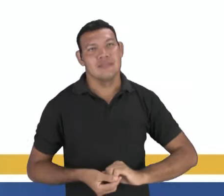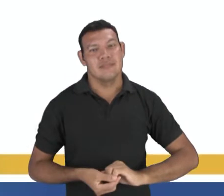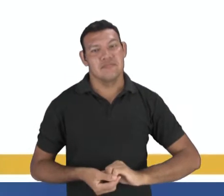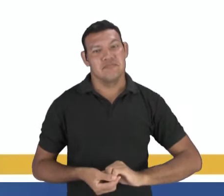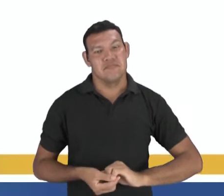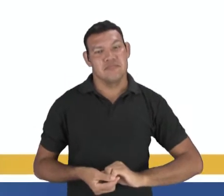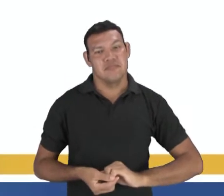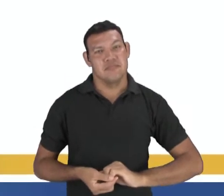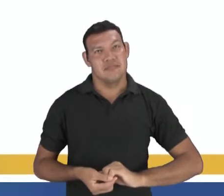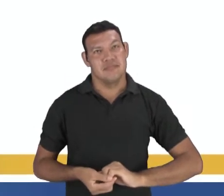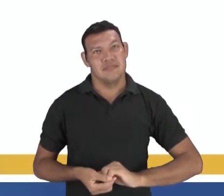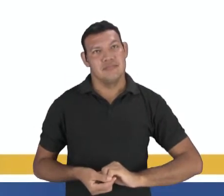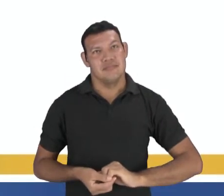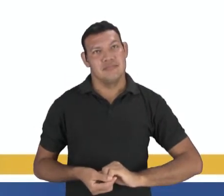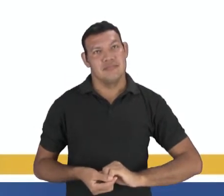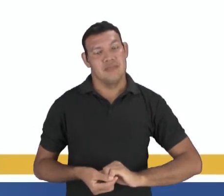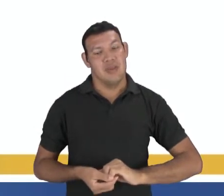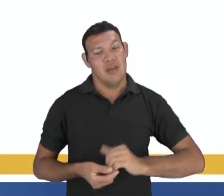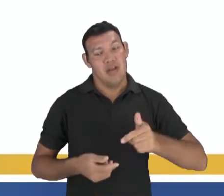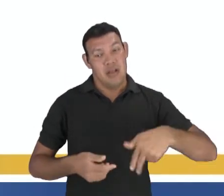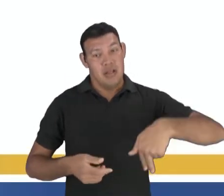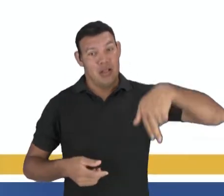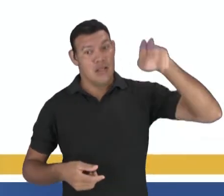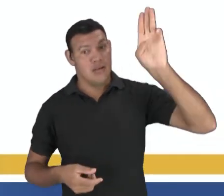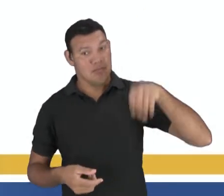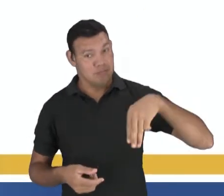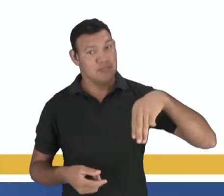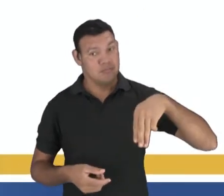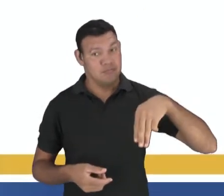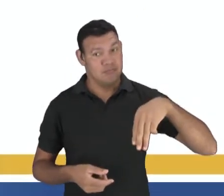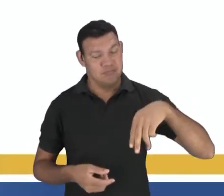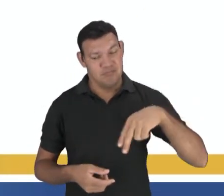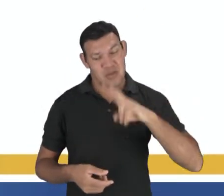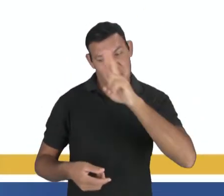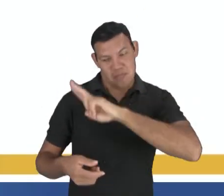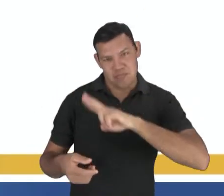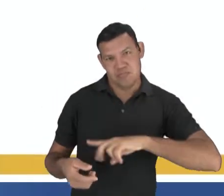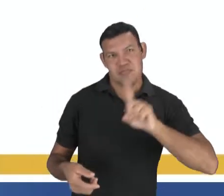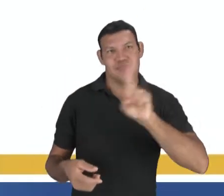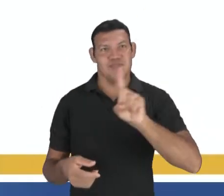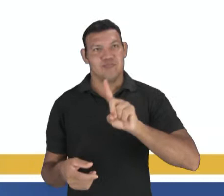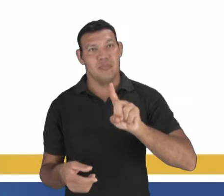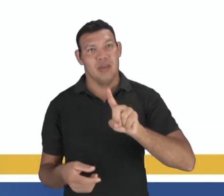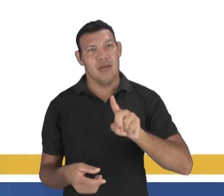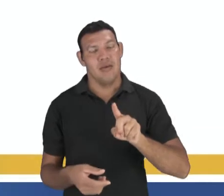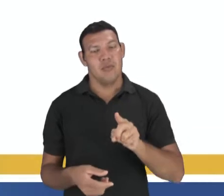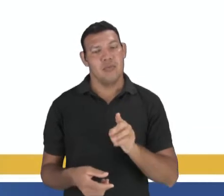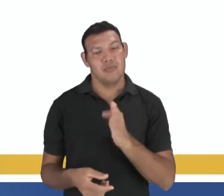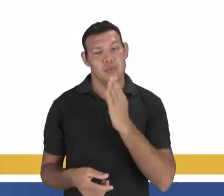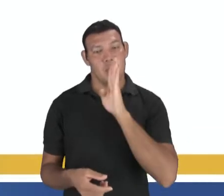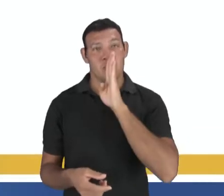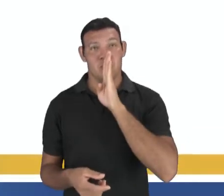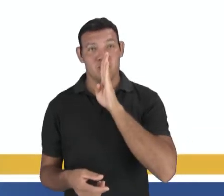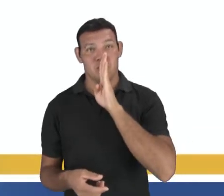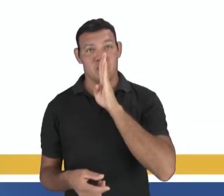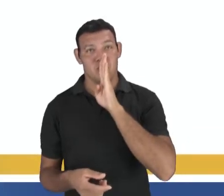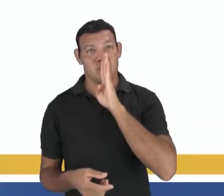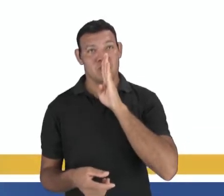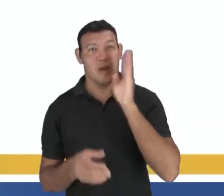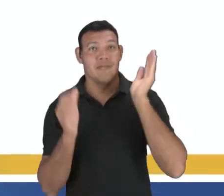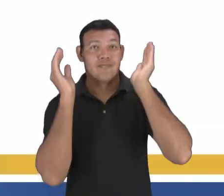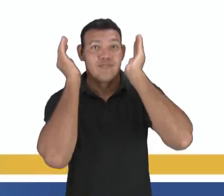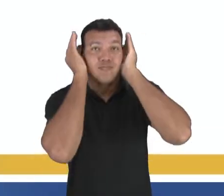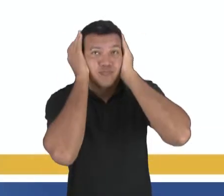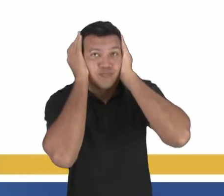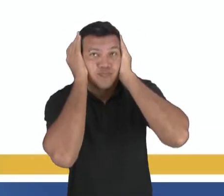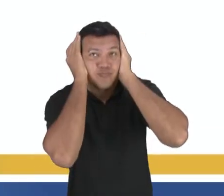não lê, mal fala, mal ouve, mal vê. Forte, não é?